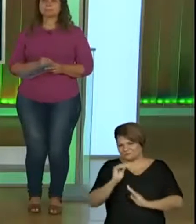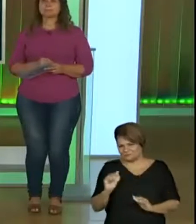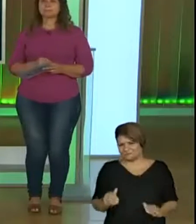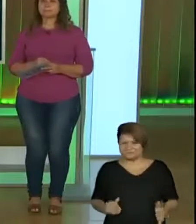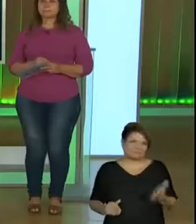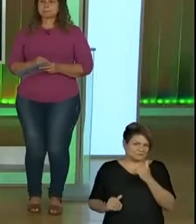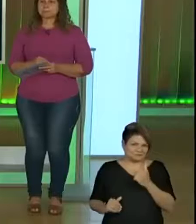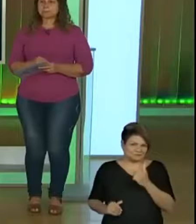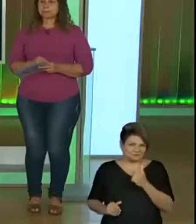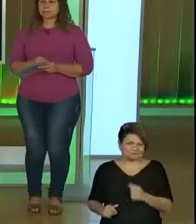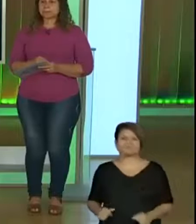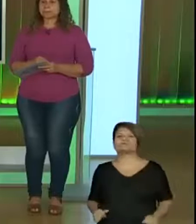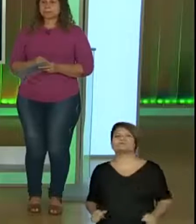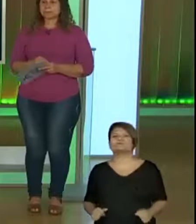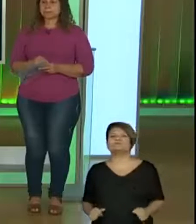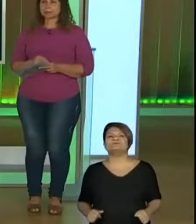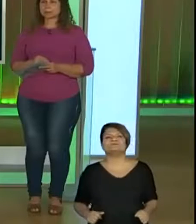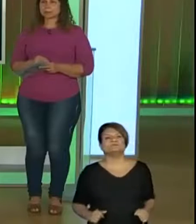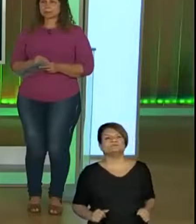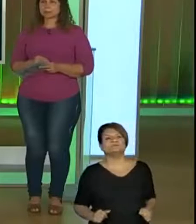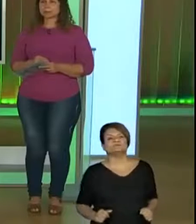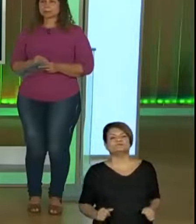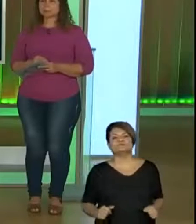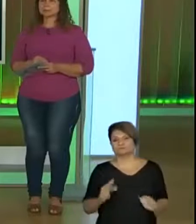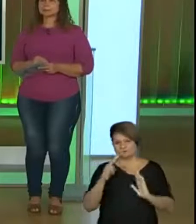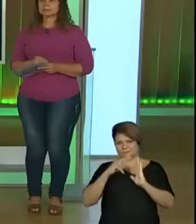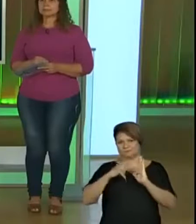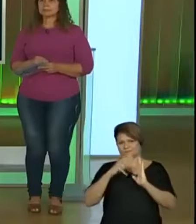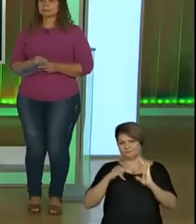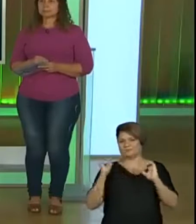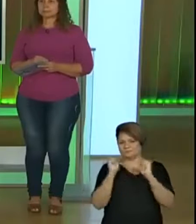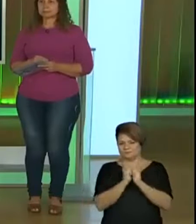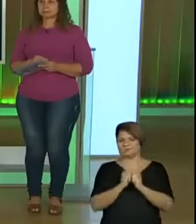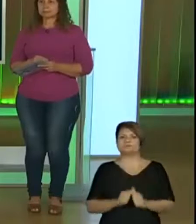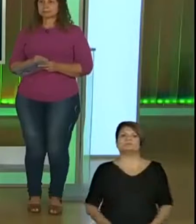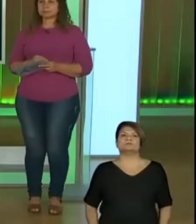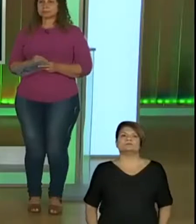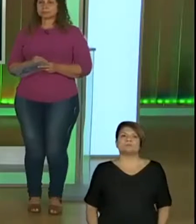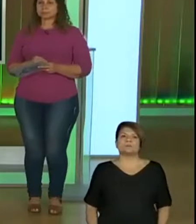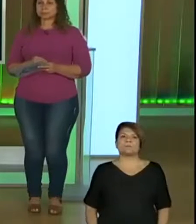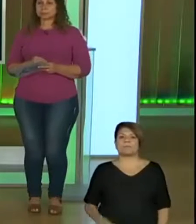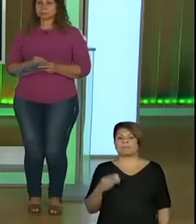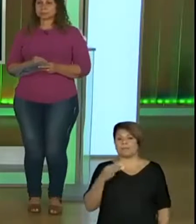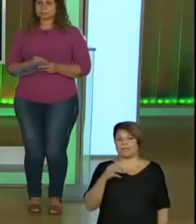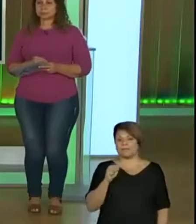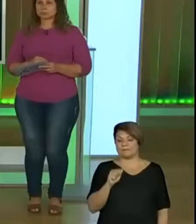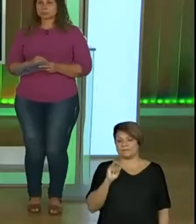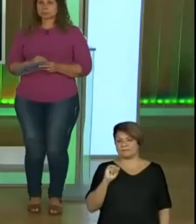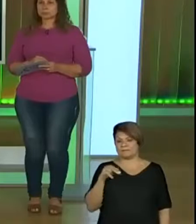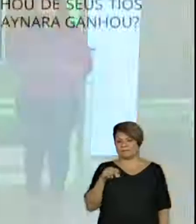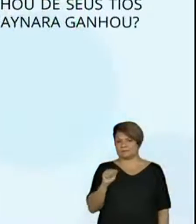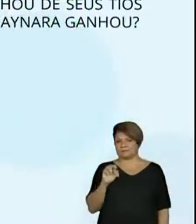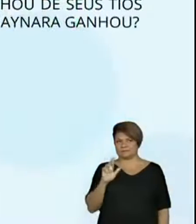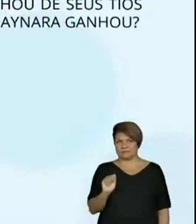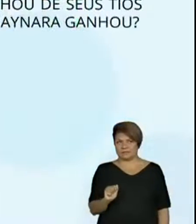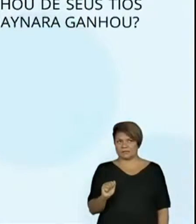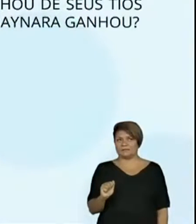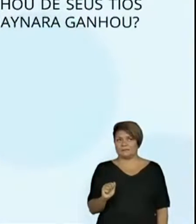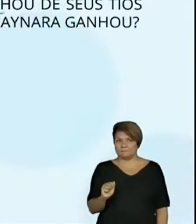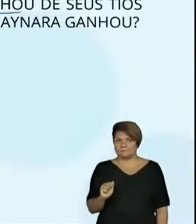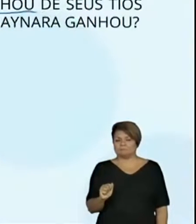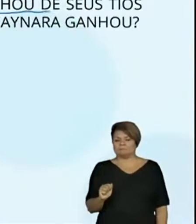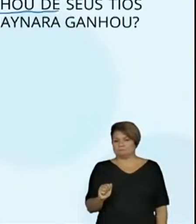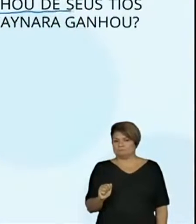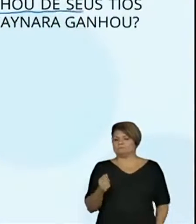Vivi? Sim. Então, vamos lá. Vamos fazer a leitura junto com a professora. Ó. Mainara guardou as cédulas que